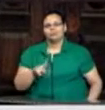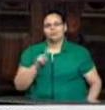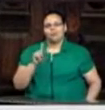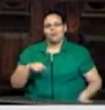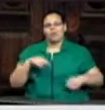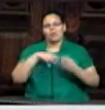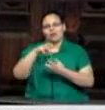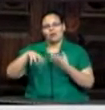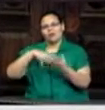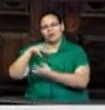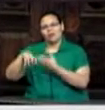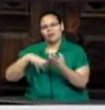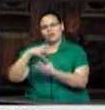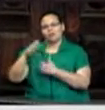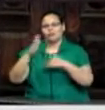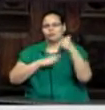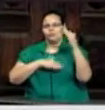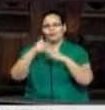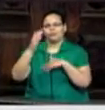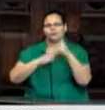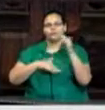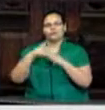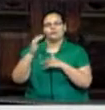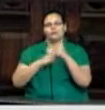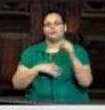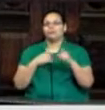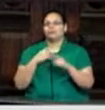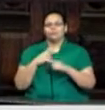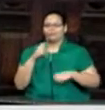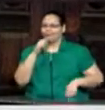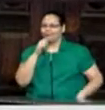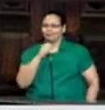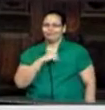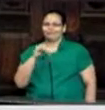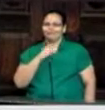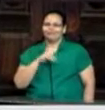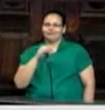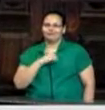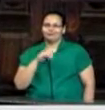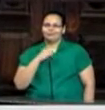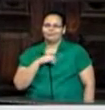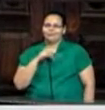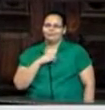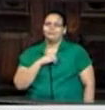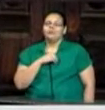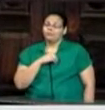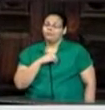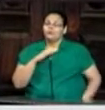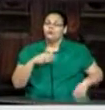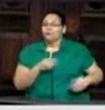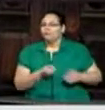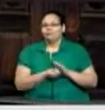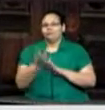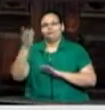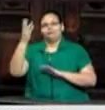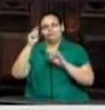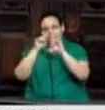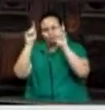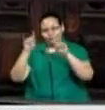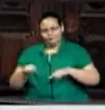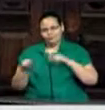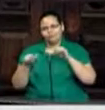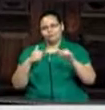uma greve dos profissionais, porque estão sem receber os salários, embora muitos deles